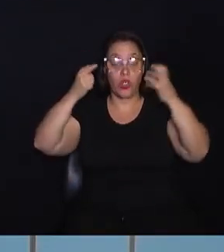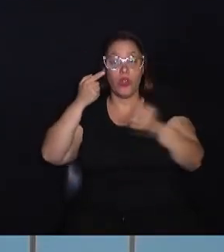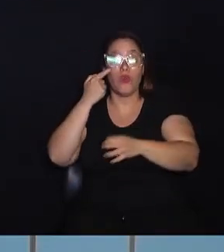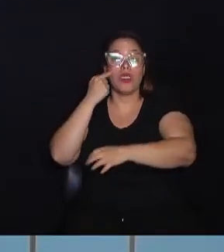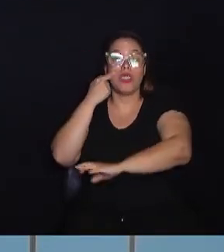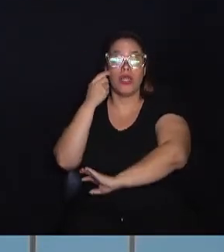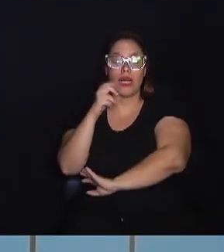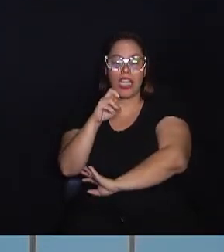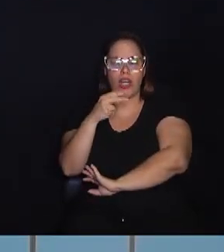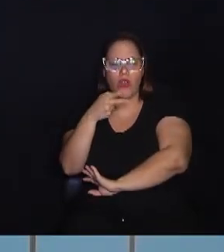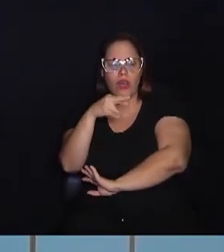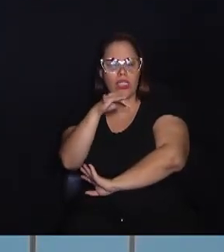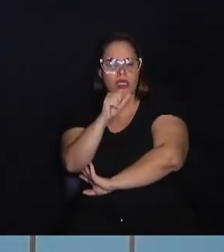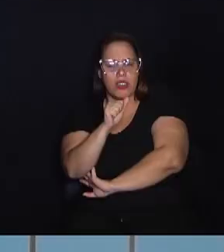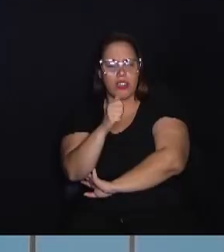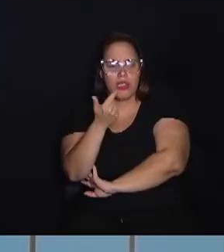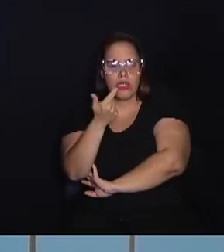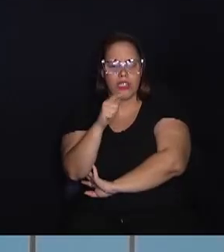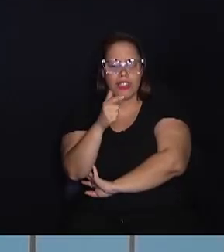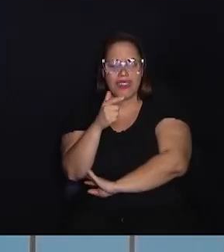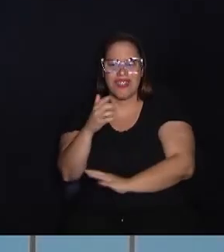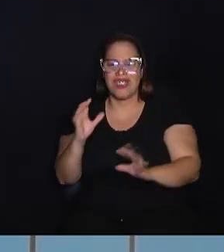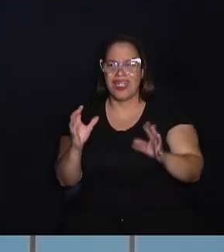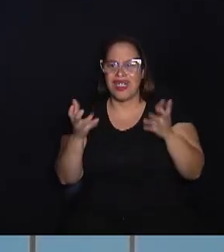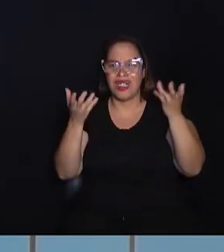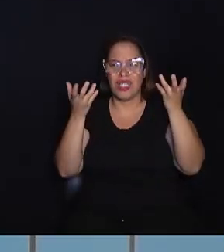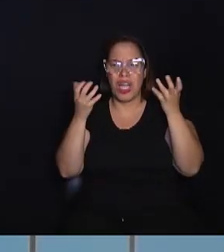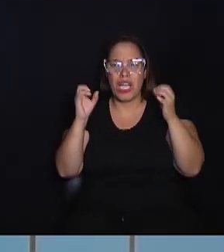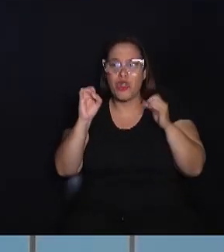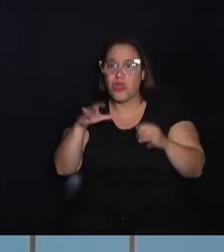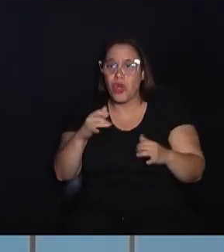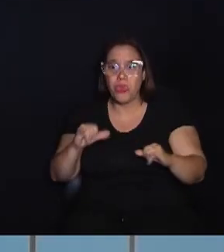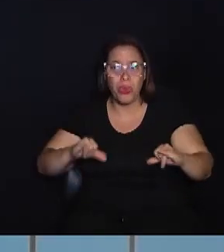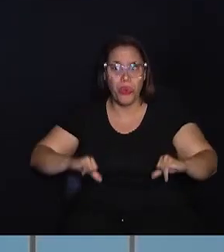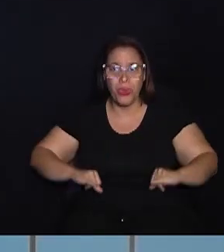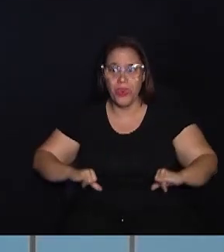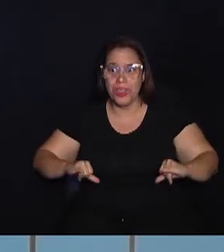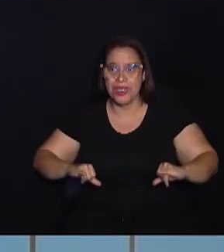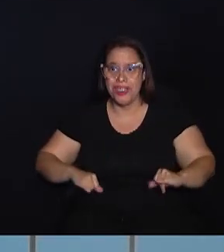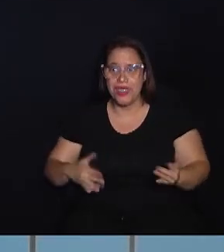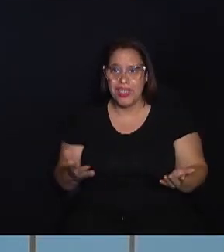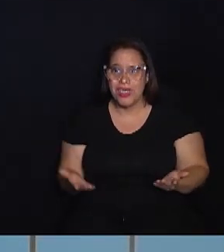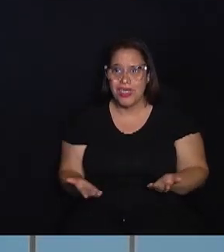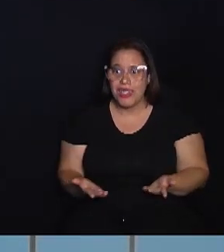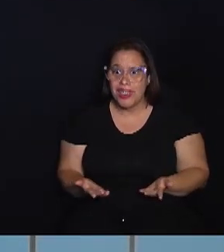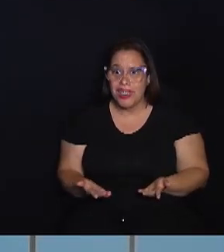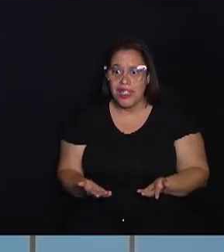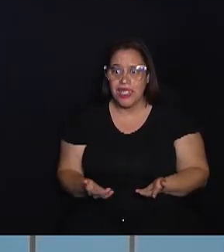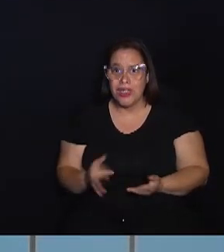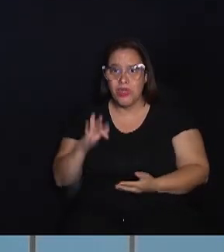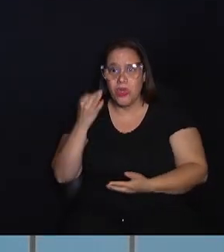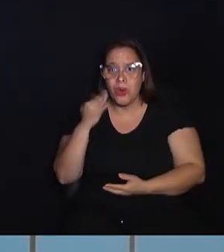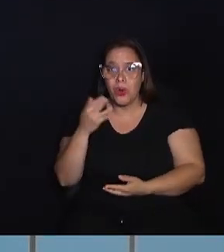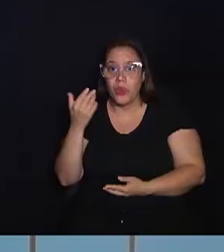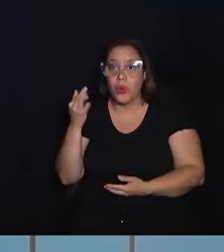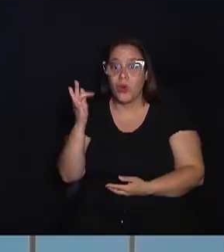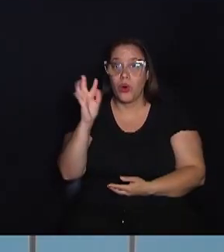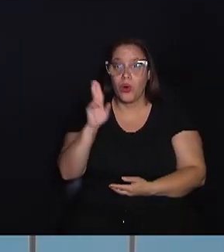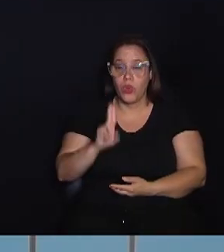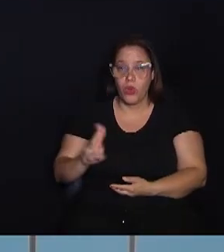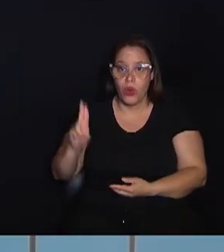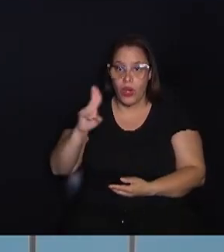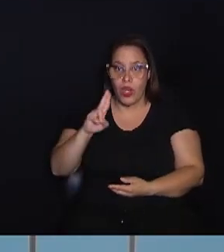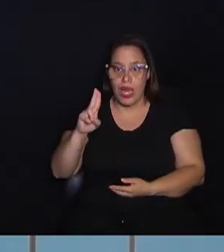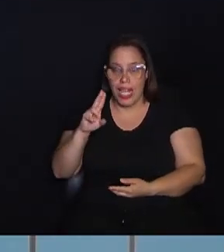uma Cracolândia, lá não tem nada de festa, é só dor, né? É dor. Eu estou usando